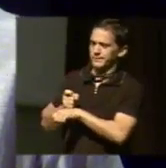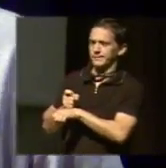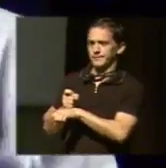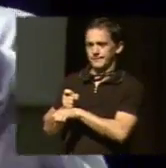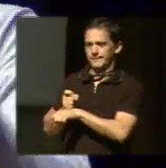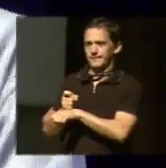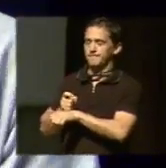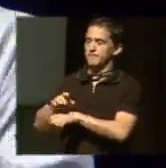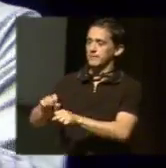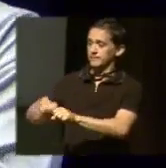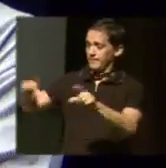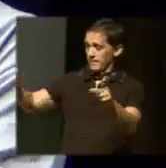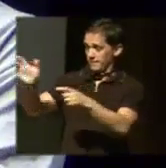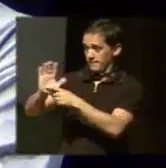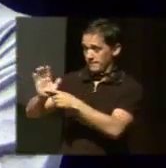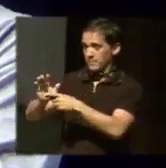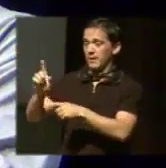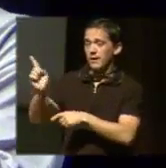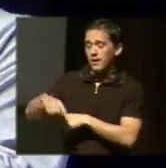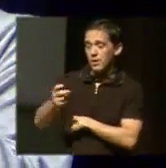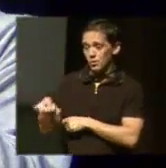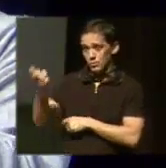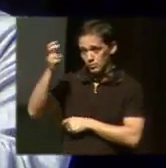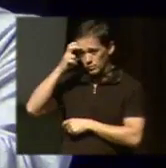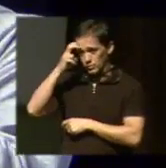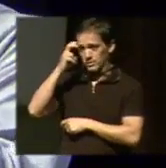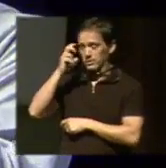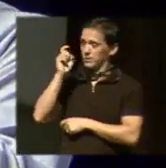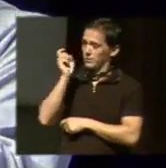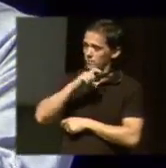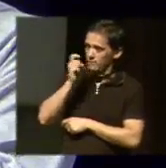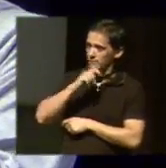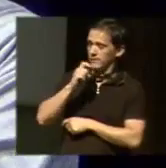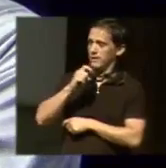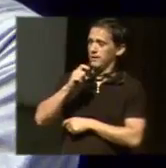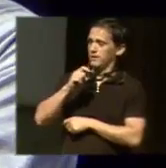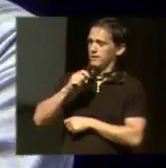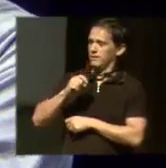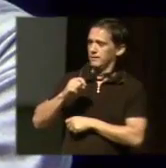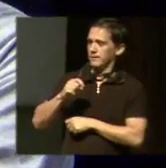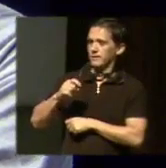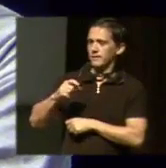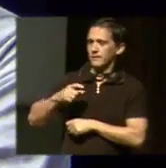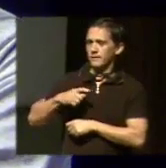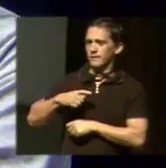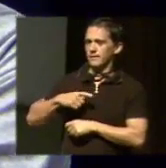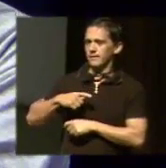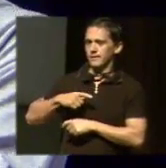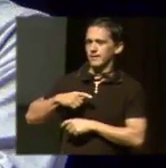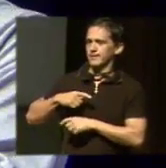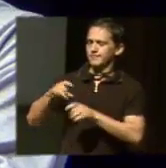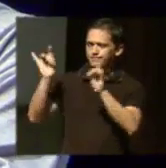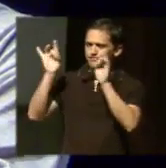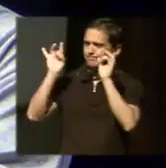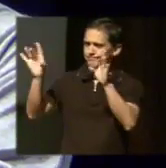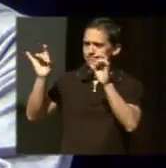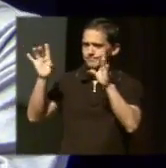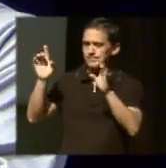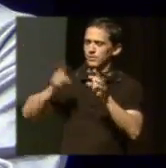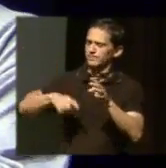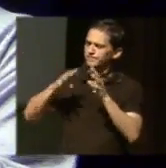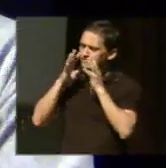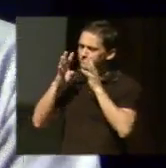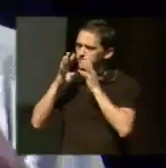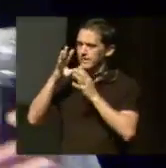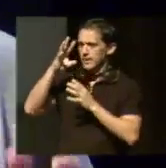cultura, mais do que novela, mais do que literatura. Para mim, é a forma de arte, a sétima arte, a coisa que mais deveremos prestar atenção.